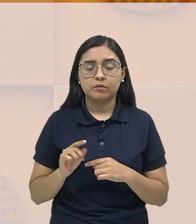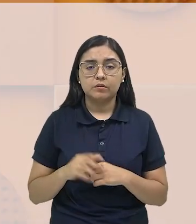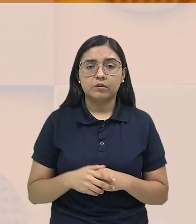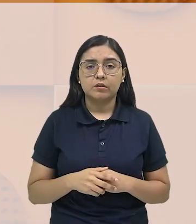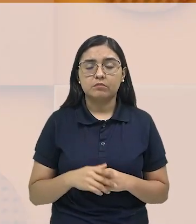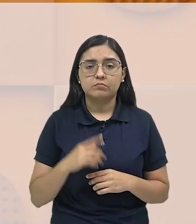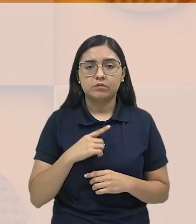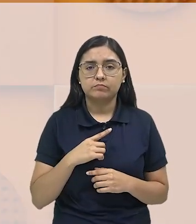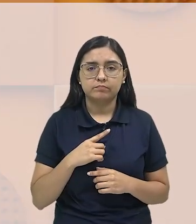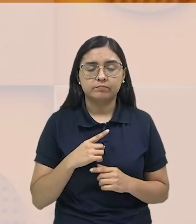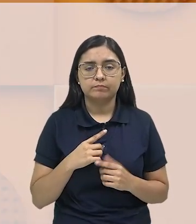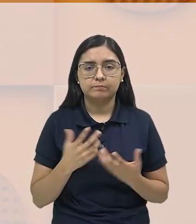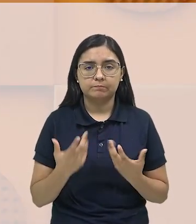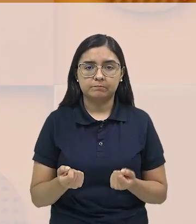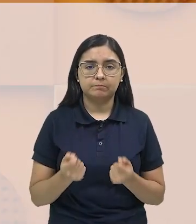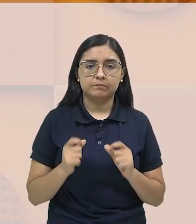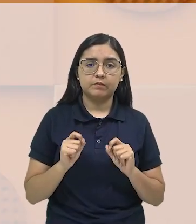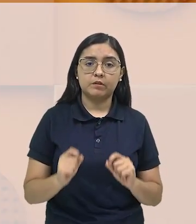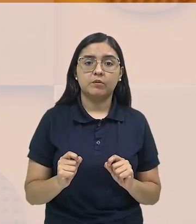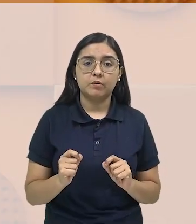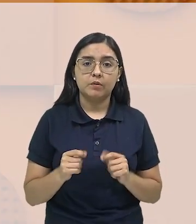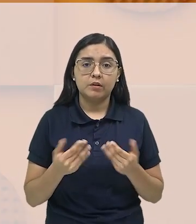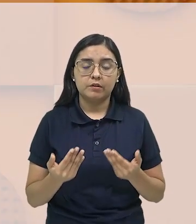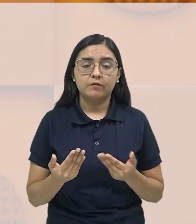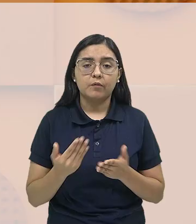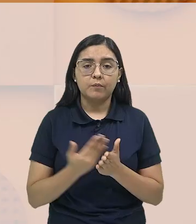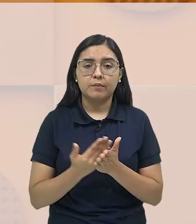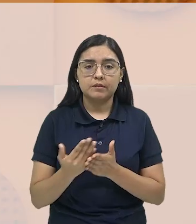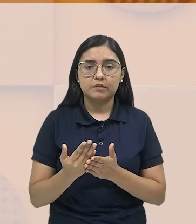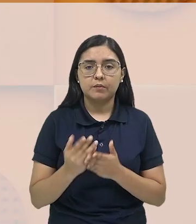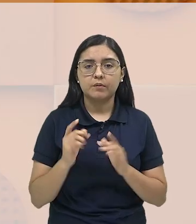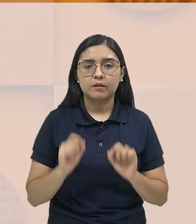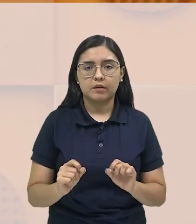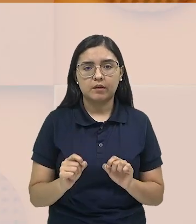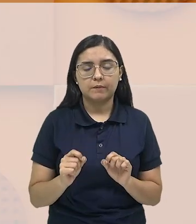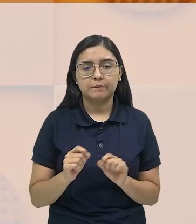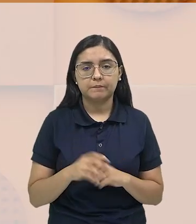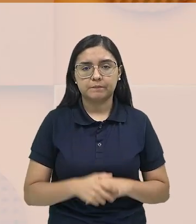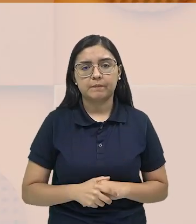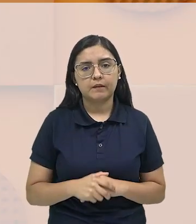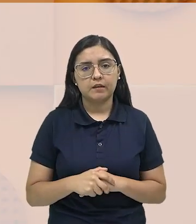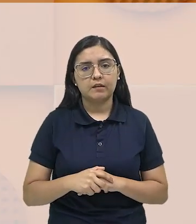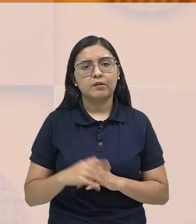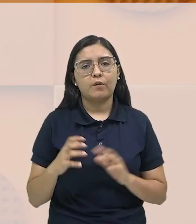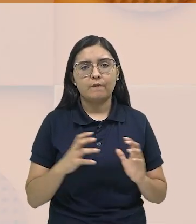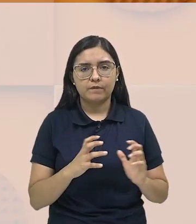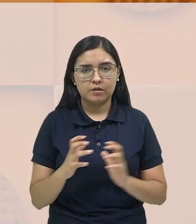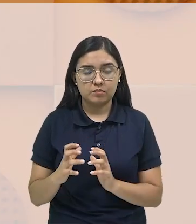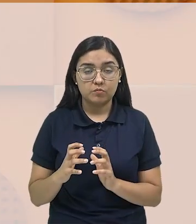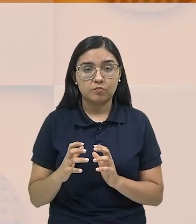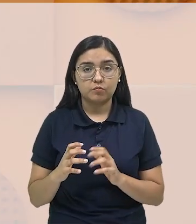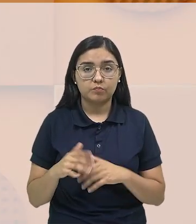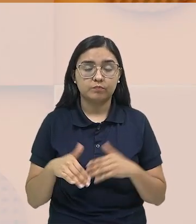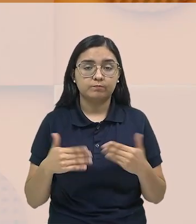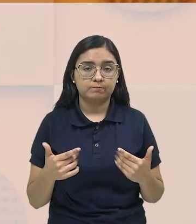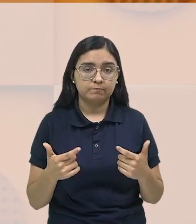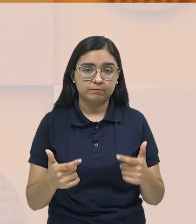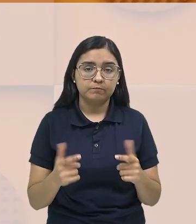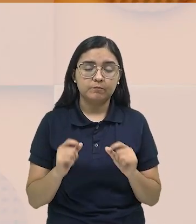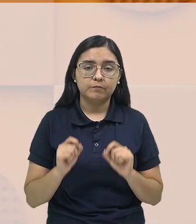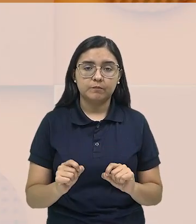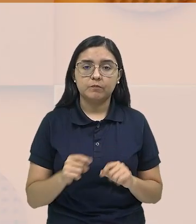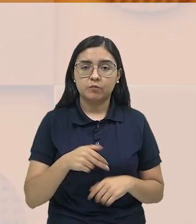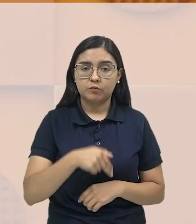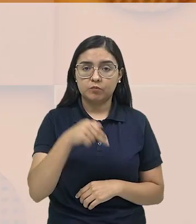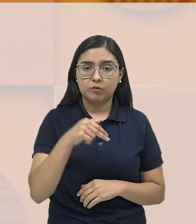separação. Então, eles vão entrar em conflito. Tá? E aí, neste conflito, o Norte, por ter um